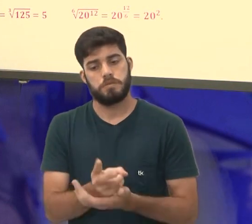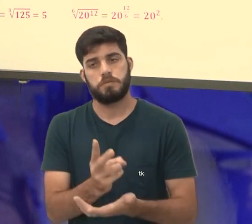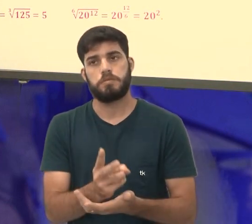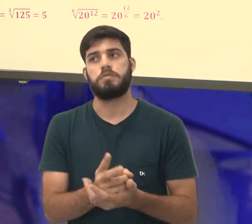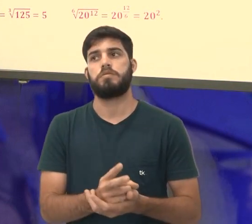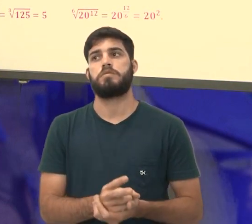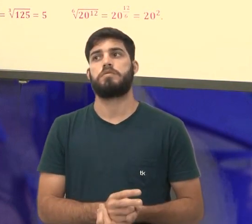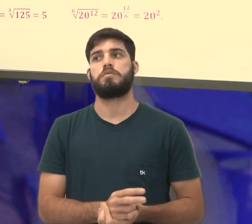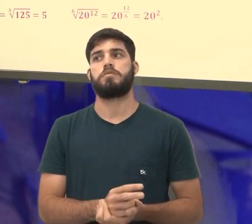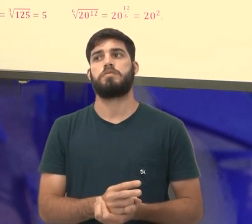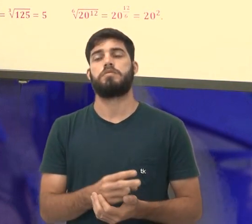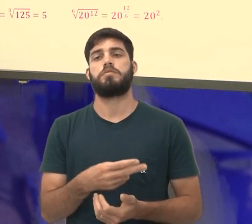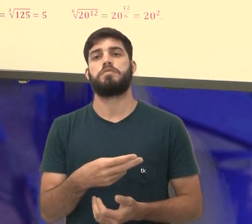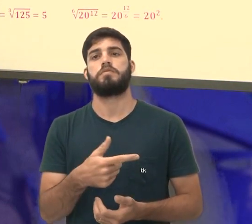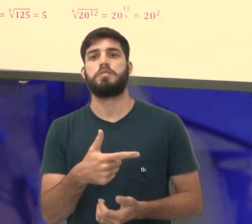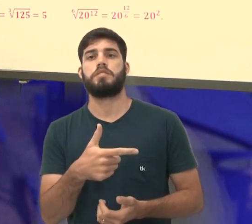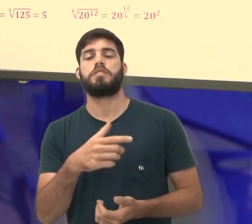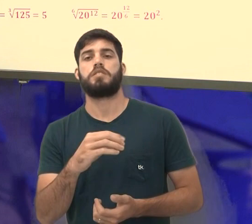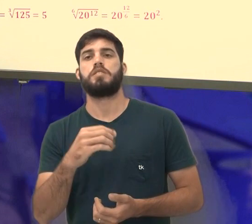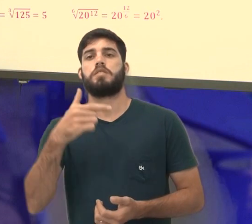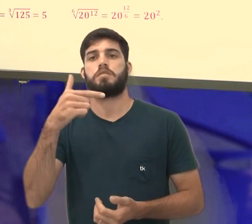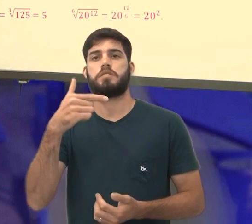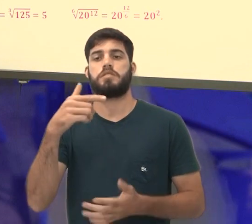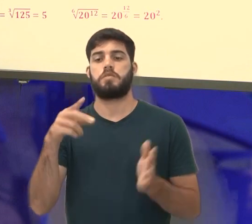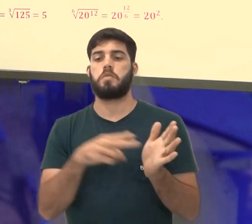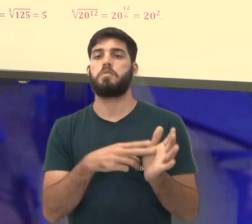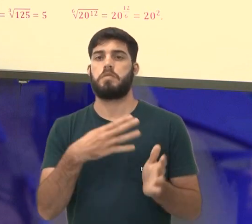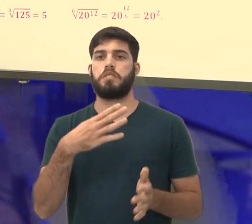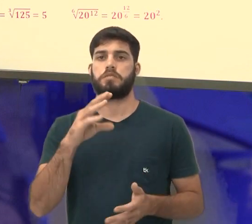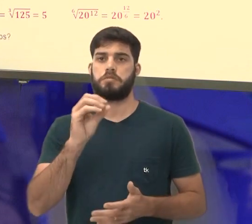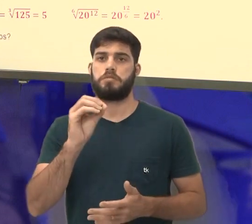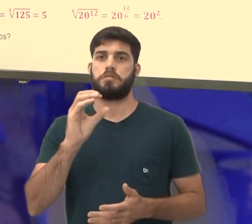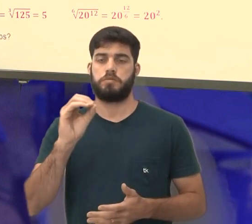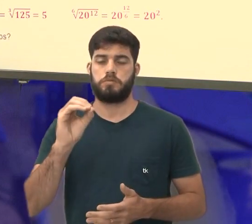quadrado 400, também está certo a resposta.